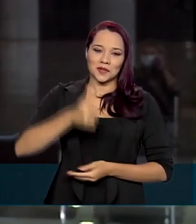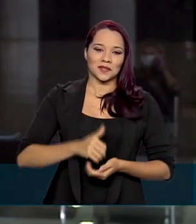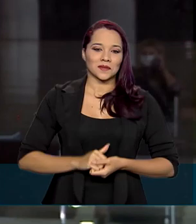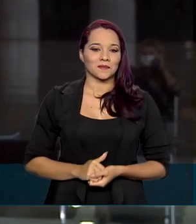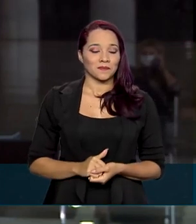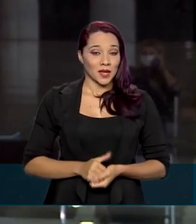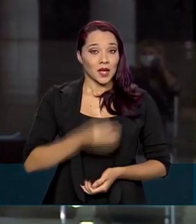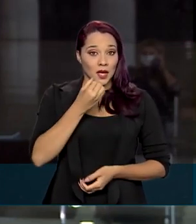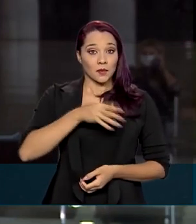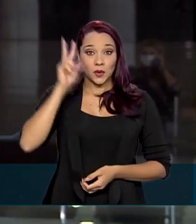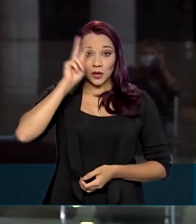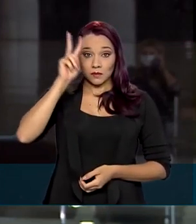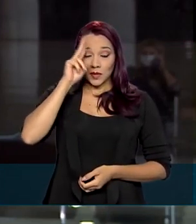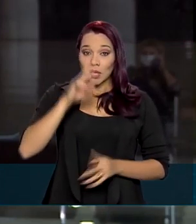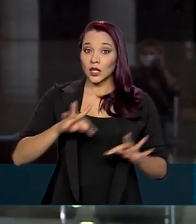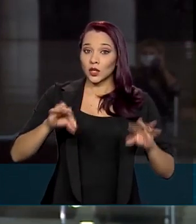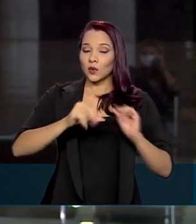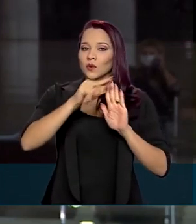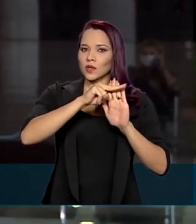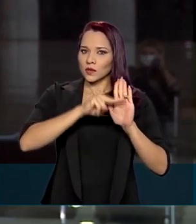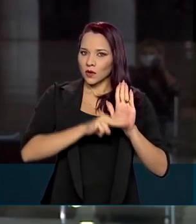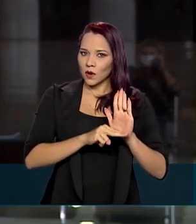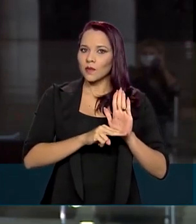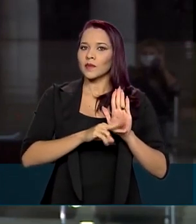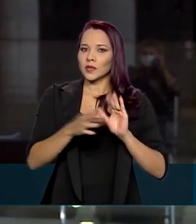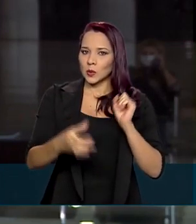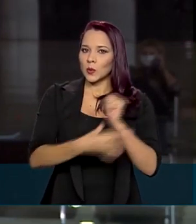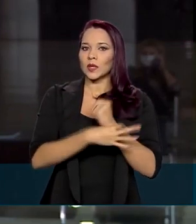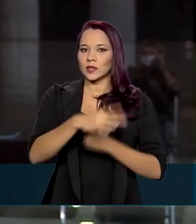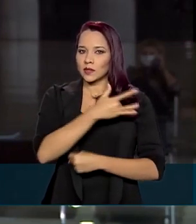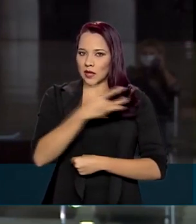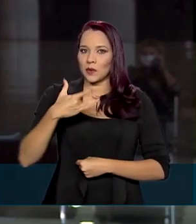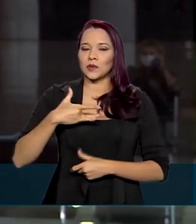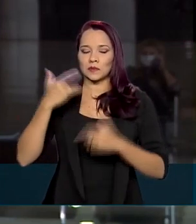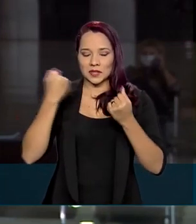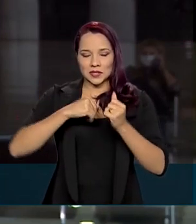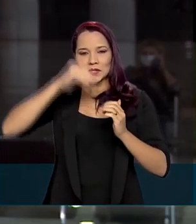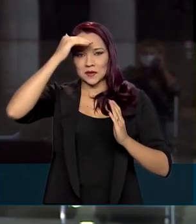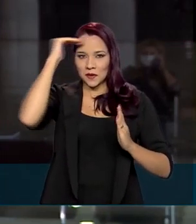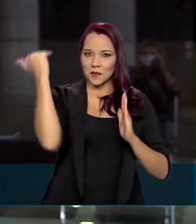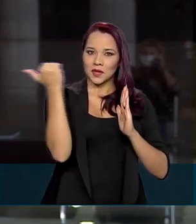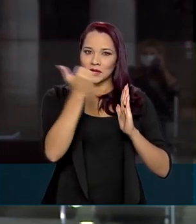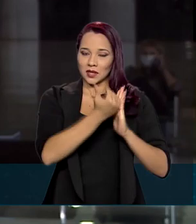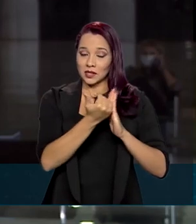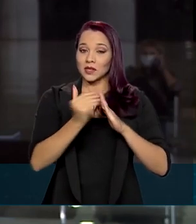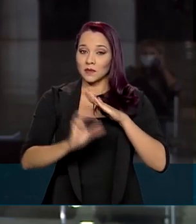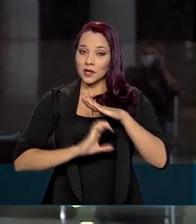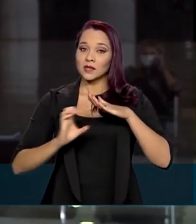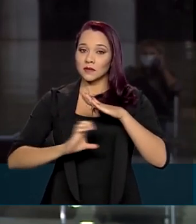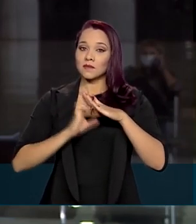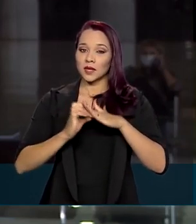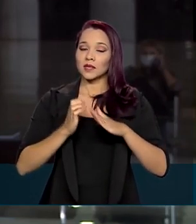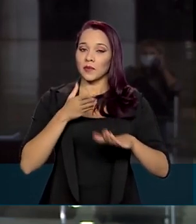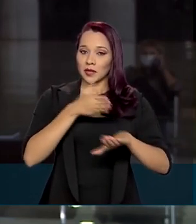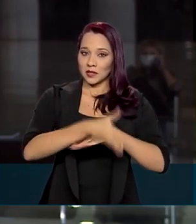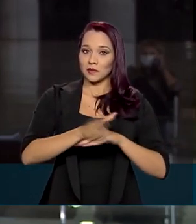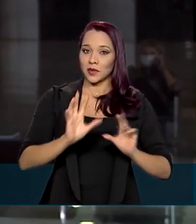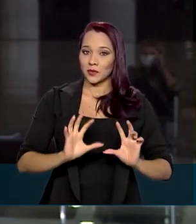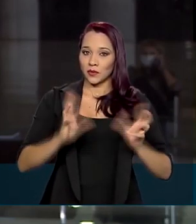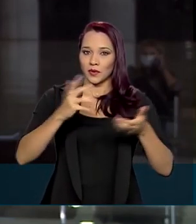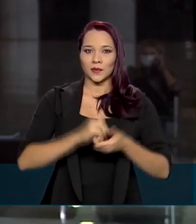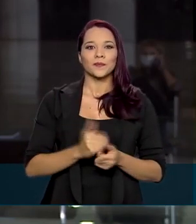É bom lembrar que todas as normas de segurança e saúde deverão ser tomadas pelas empresas participantes.